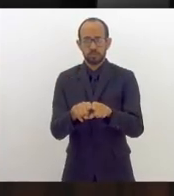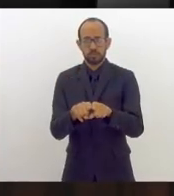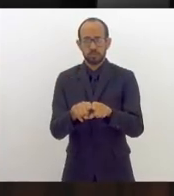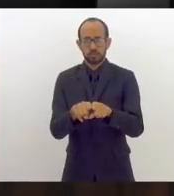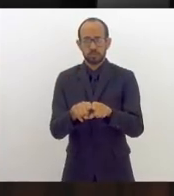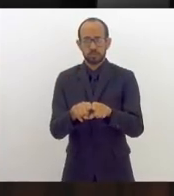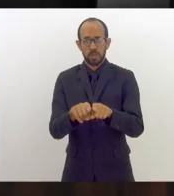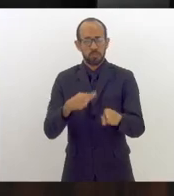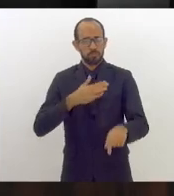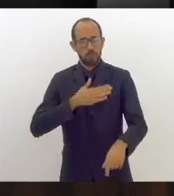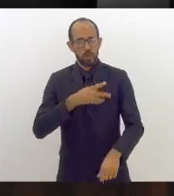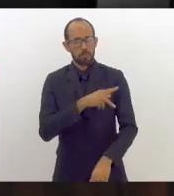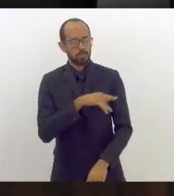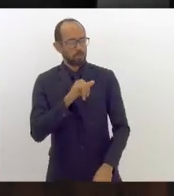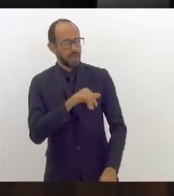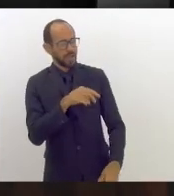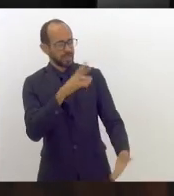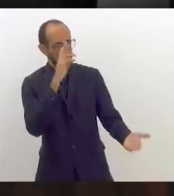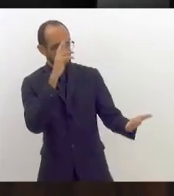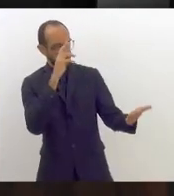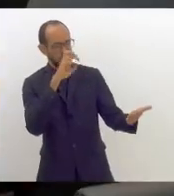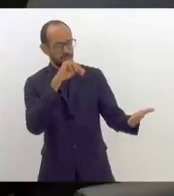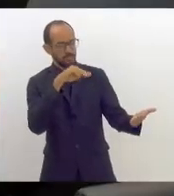herói meu pai seu Mendes